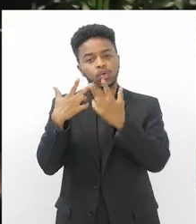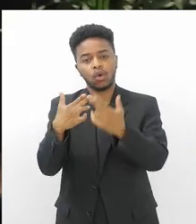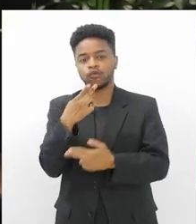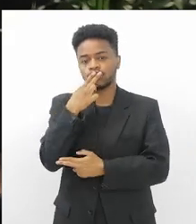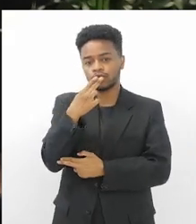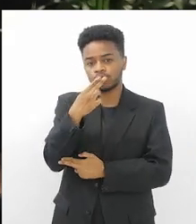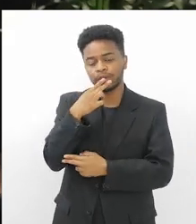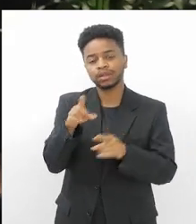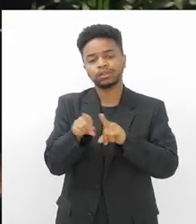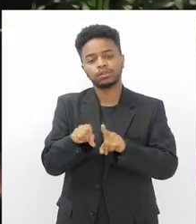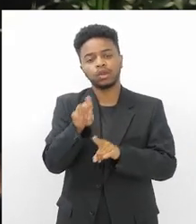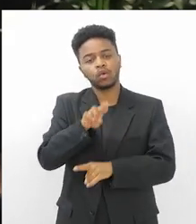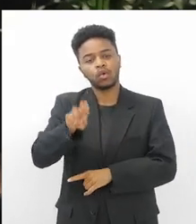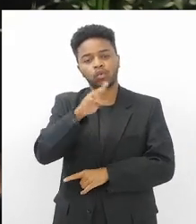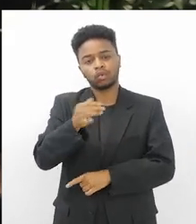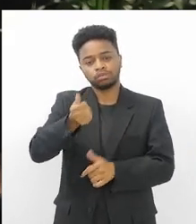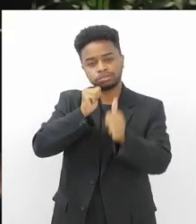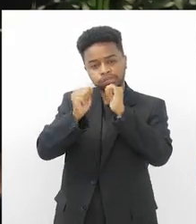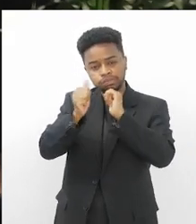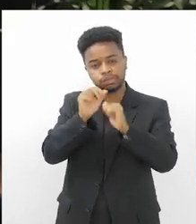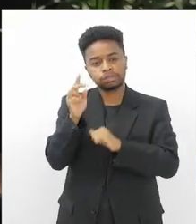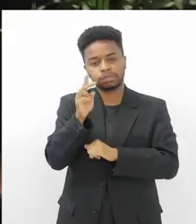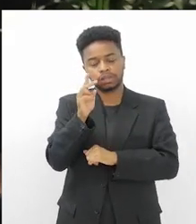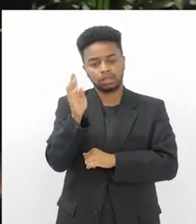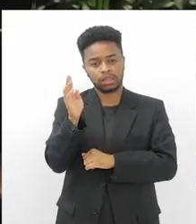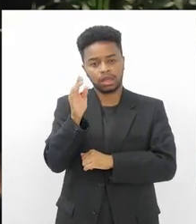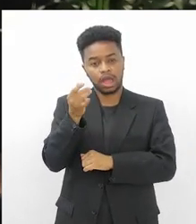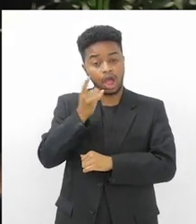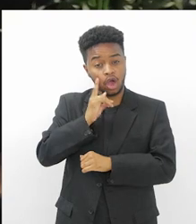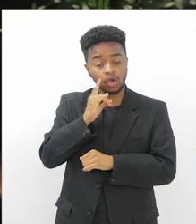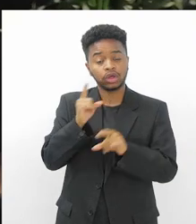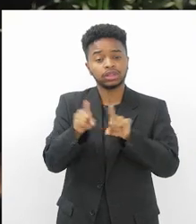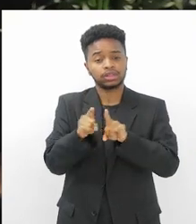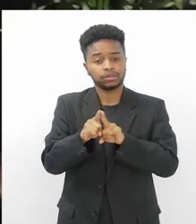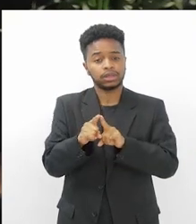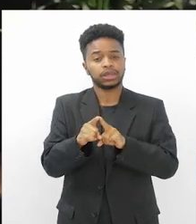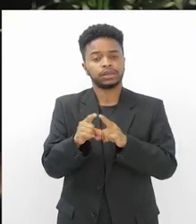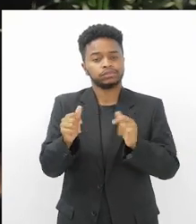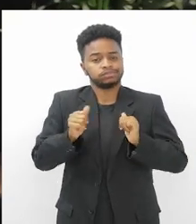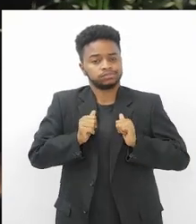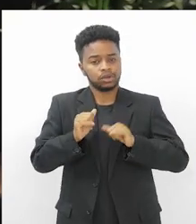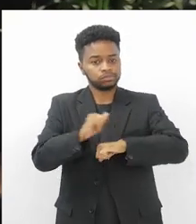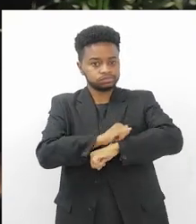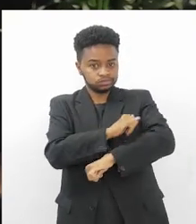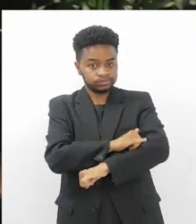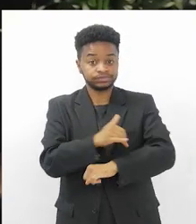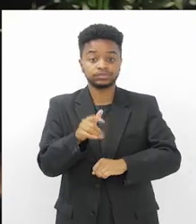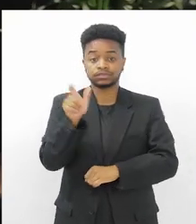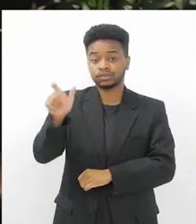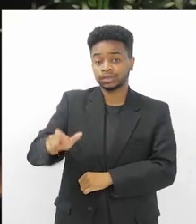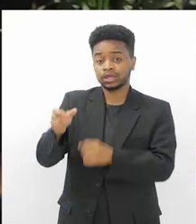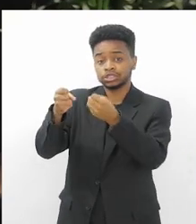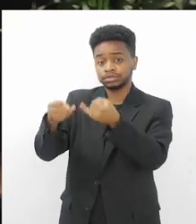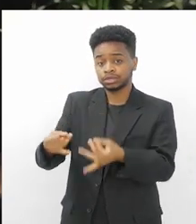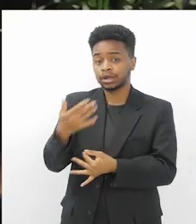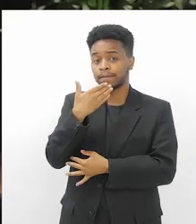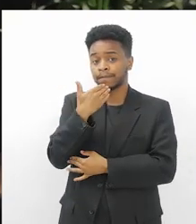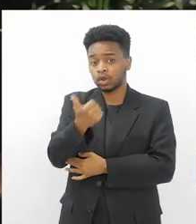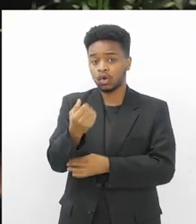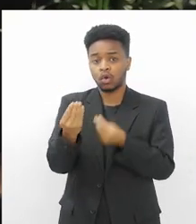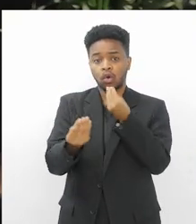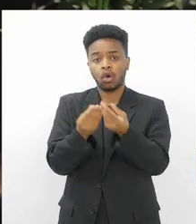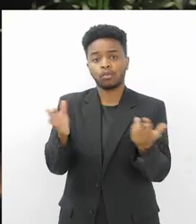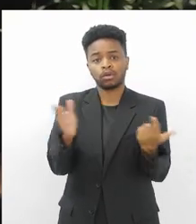o tabagismo, o consumo excessivo de álcool, o sedentarismo e a obesidade. E quem está explicando mais para a gente sobre